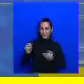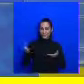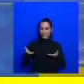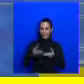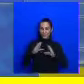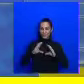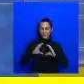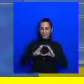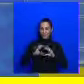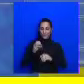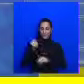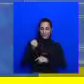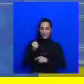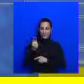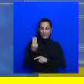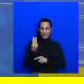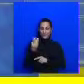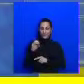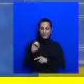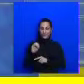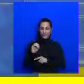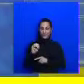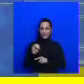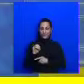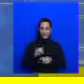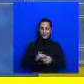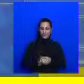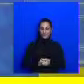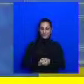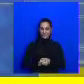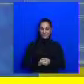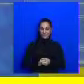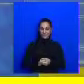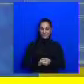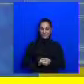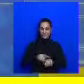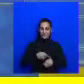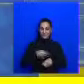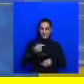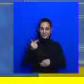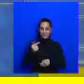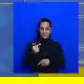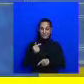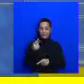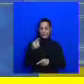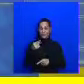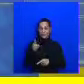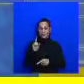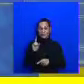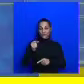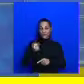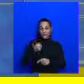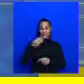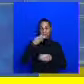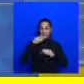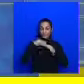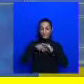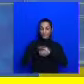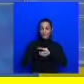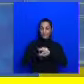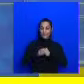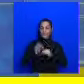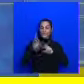Bola branca número 30, branca 30. E agora o sétimo e último número da